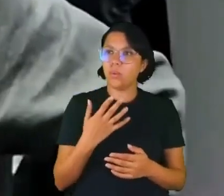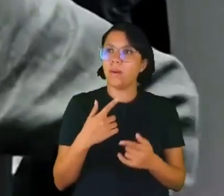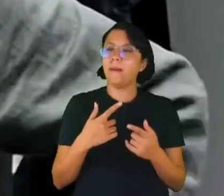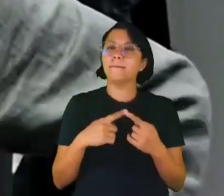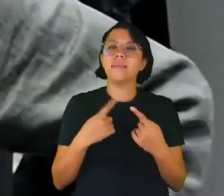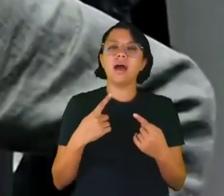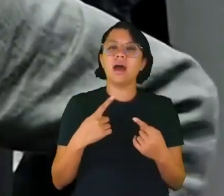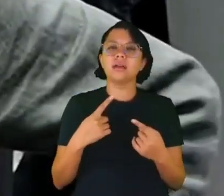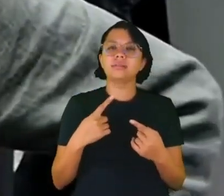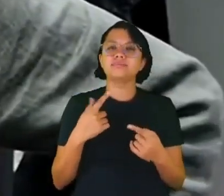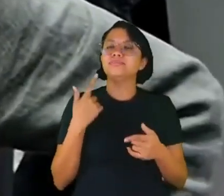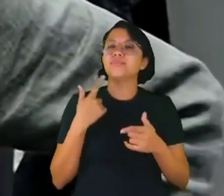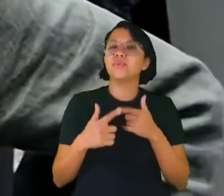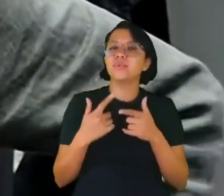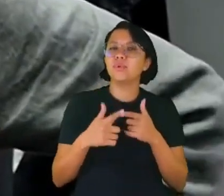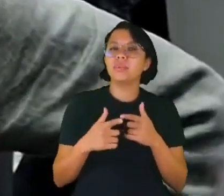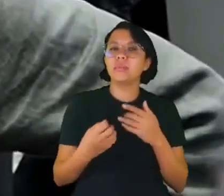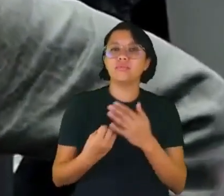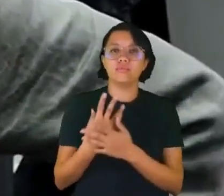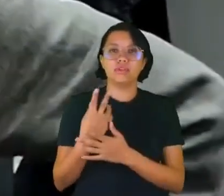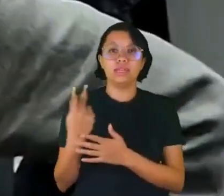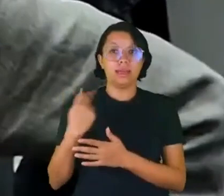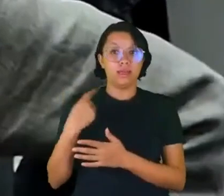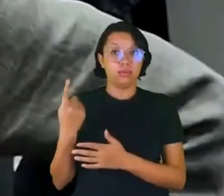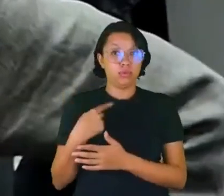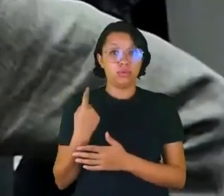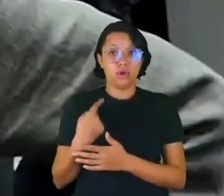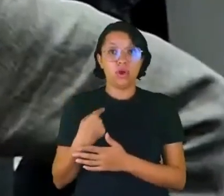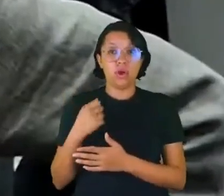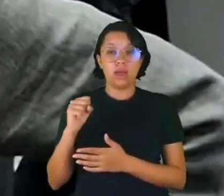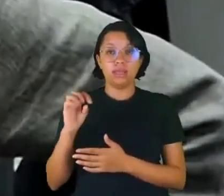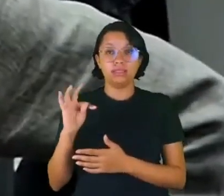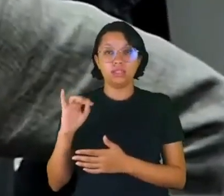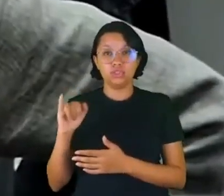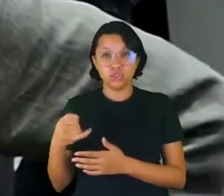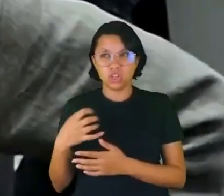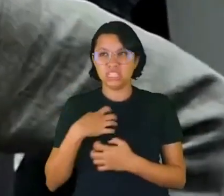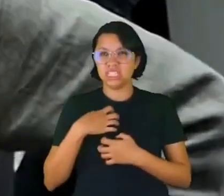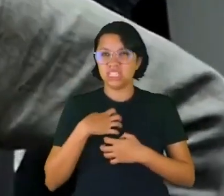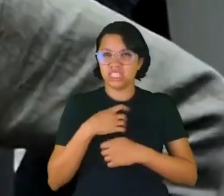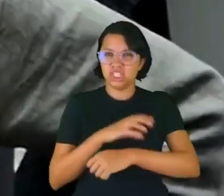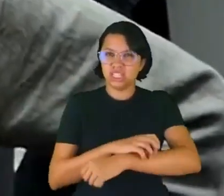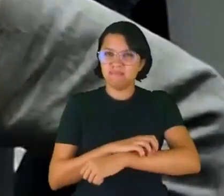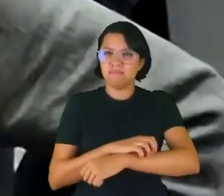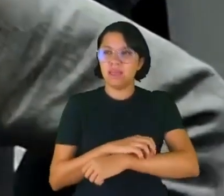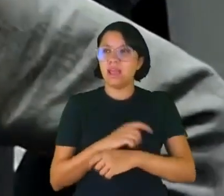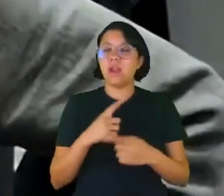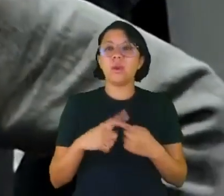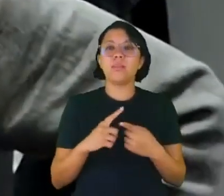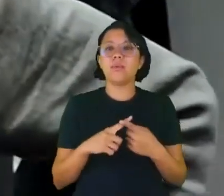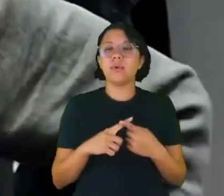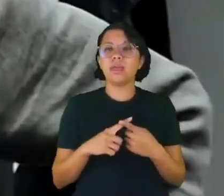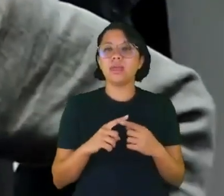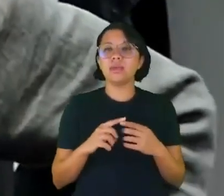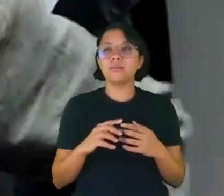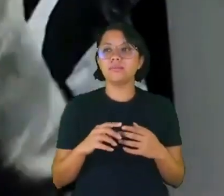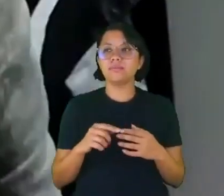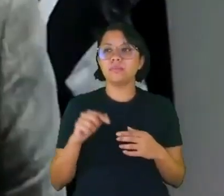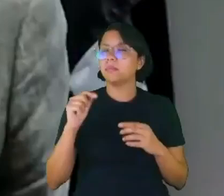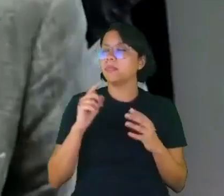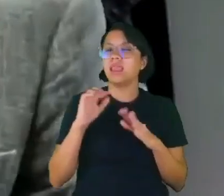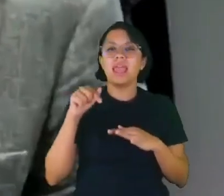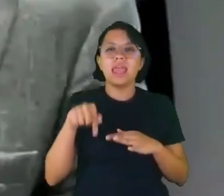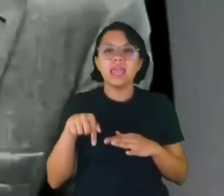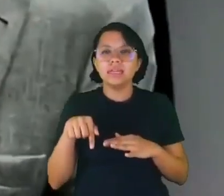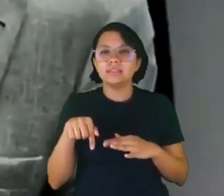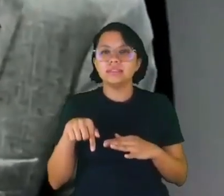problema, viu, foi criado por nós. O STJ tem que rasgar na pele. Porque quando começa... Esse negócio